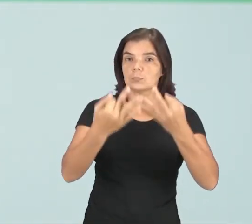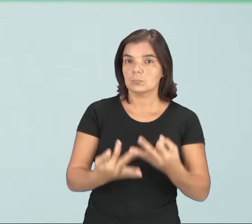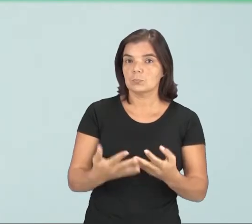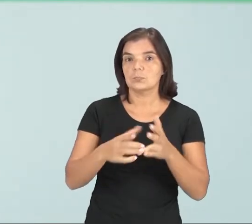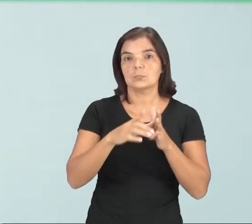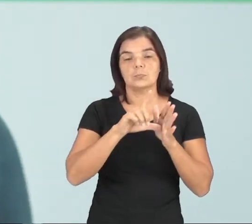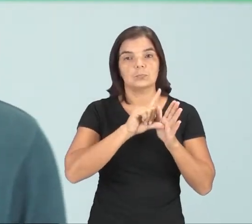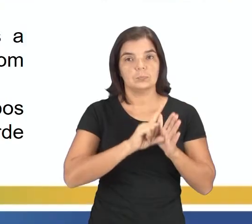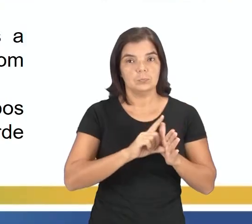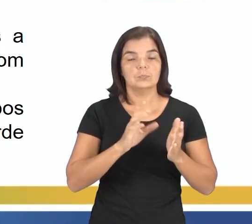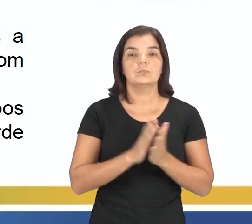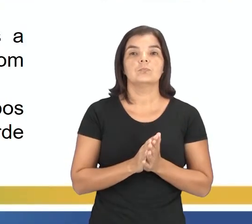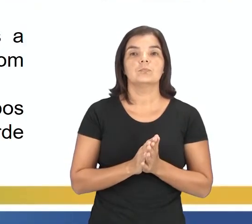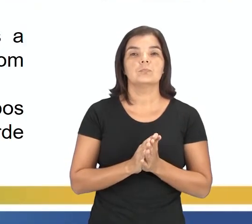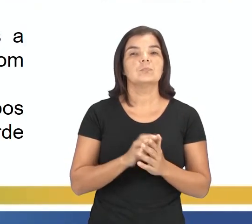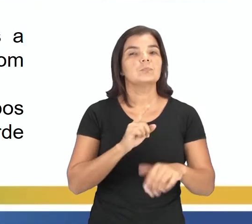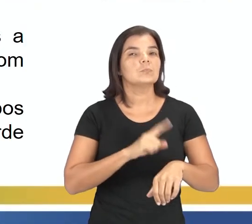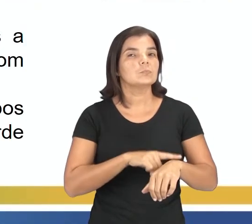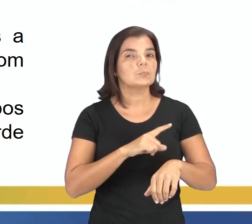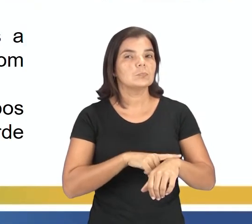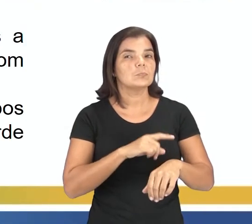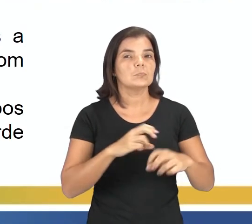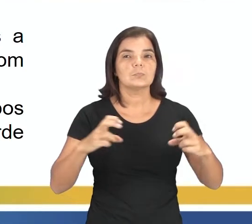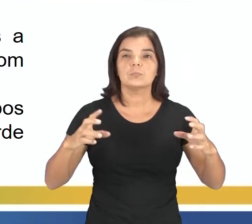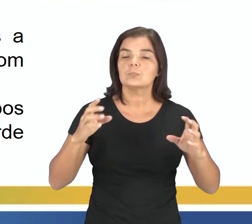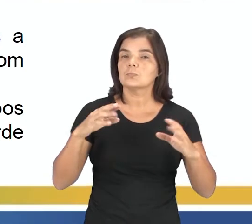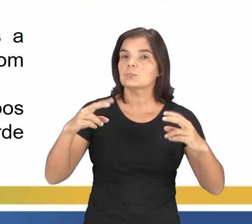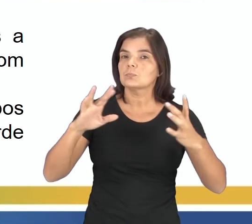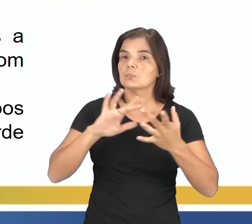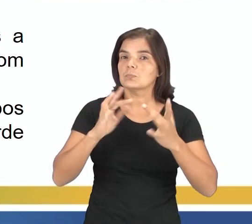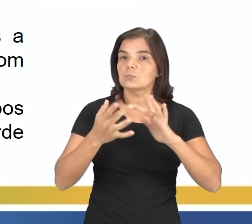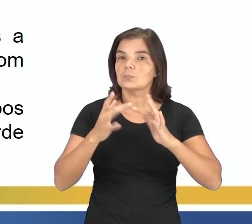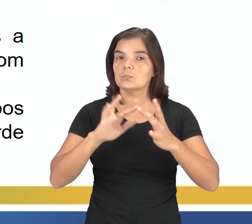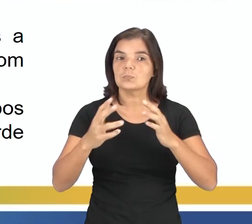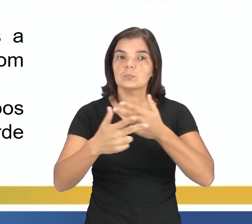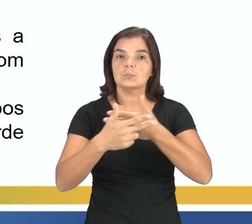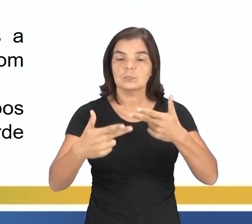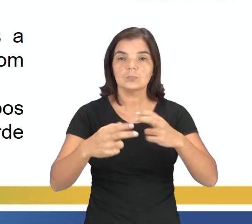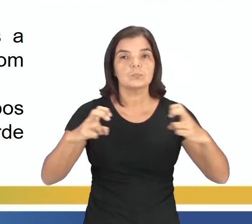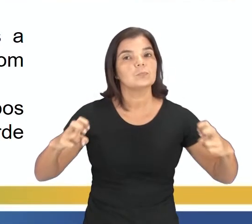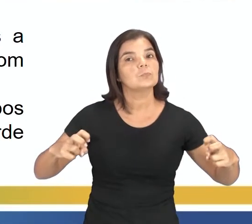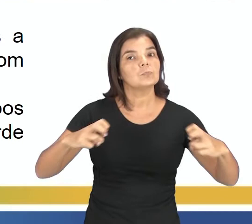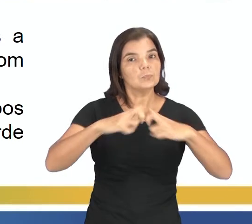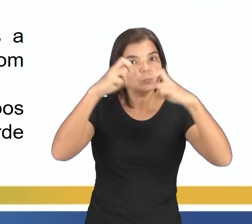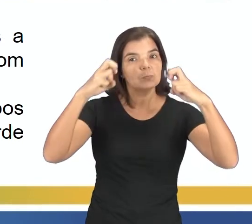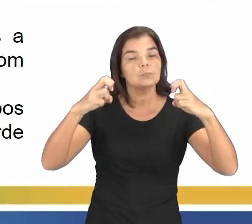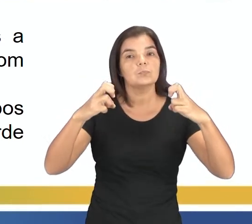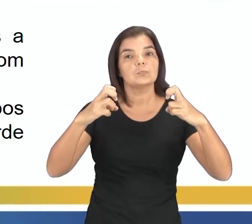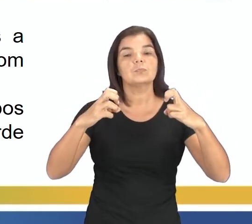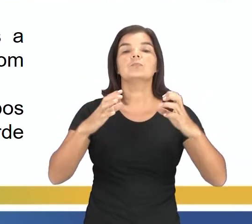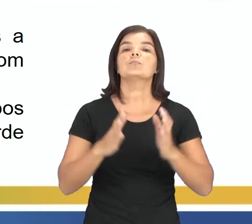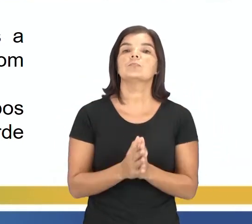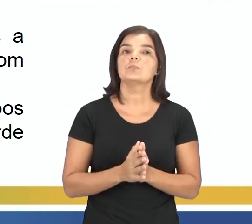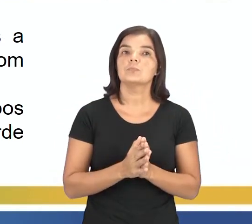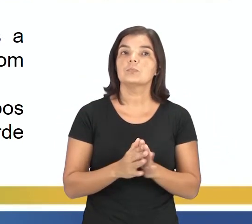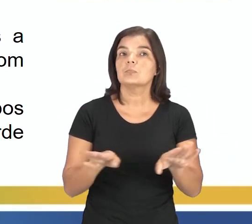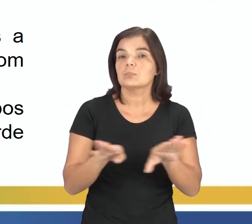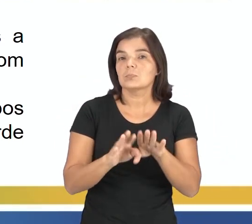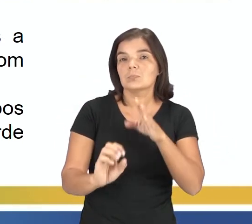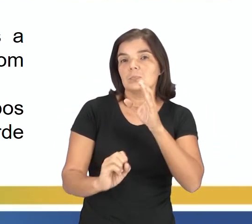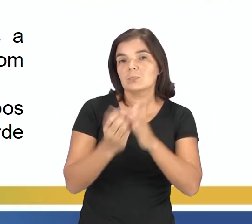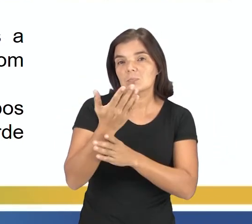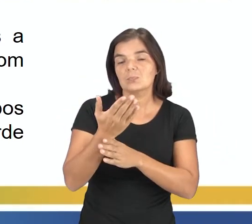vocês anteriormente, em situações em que há contato direto com os corpos, no caso dos choques e das colisões, né, que